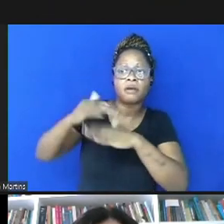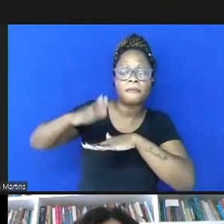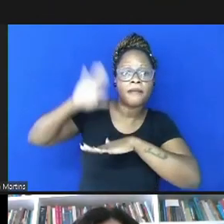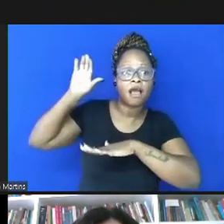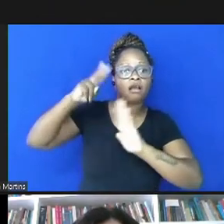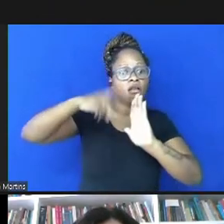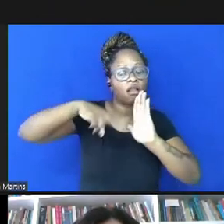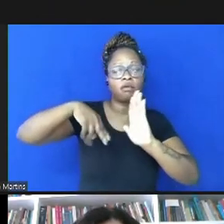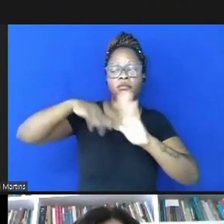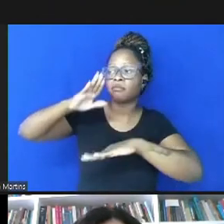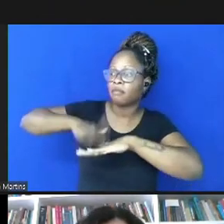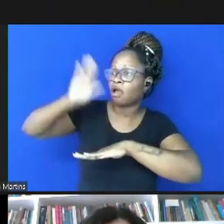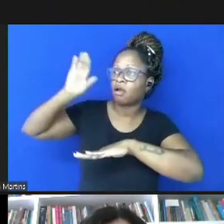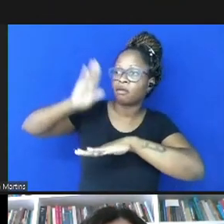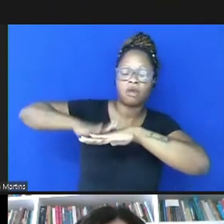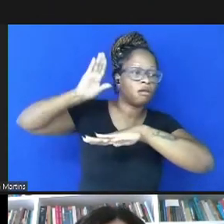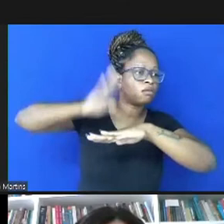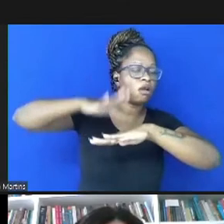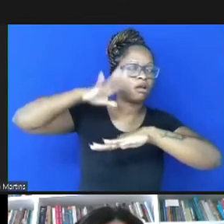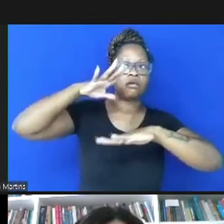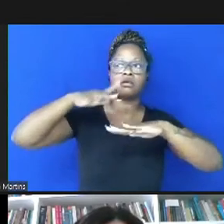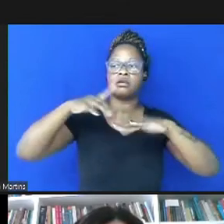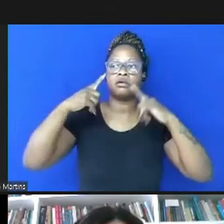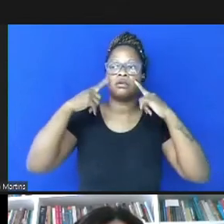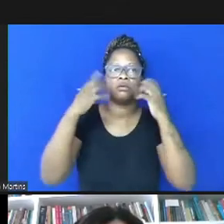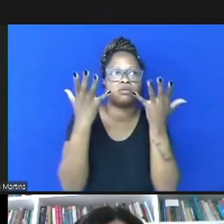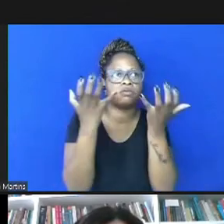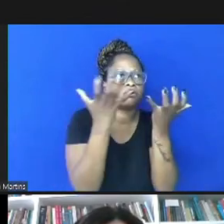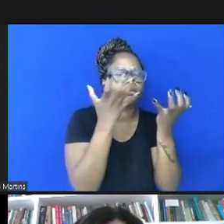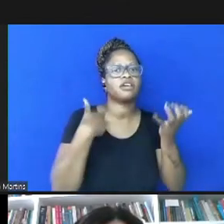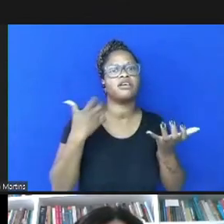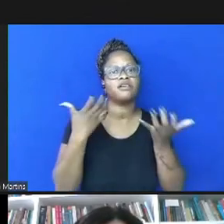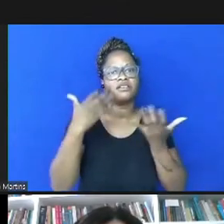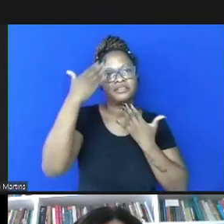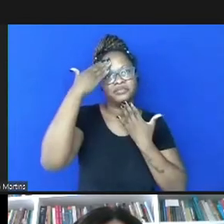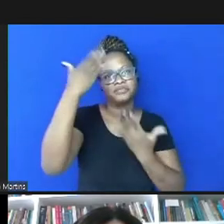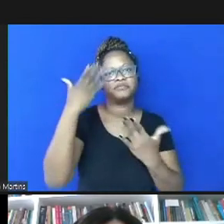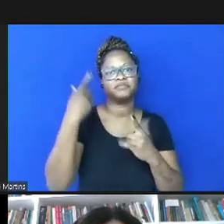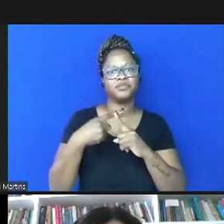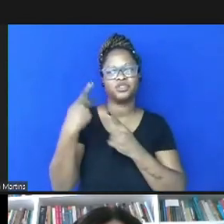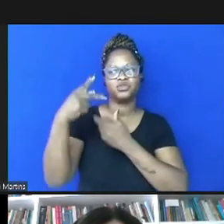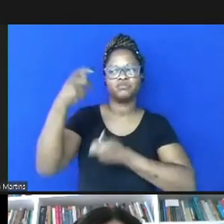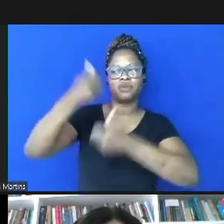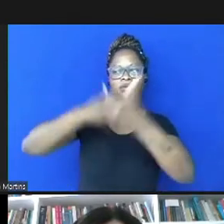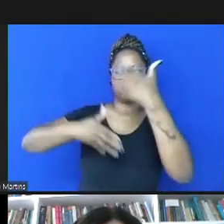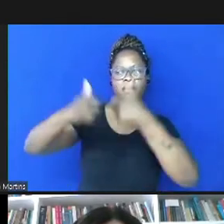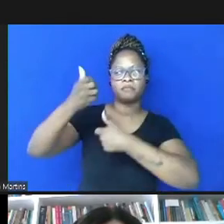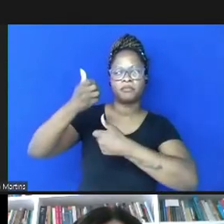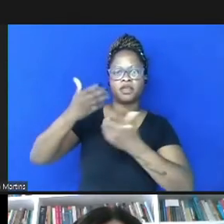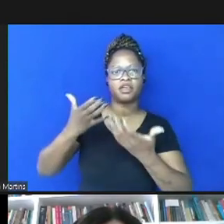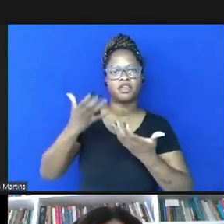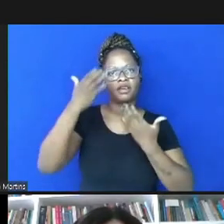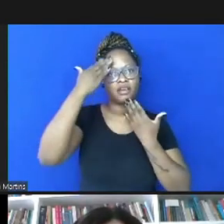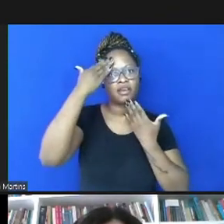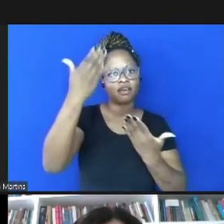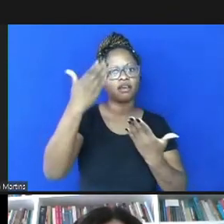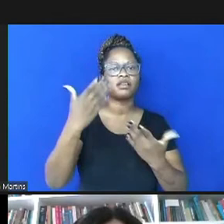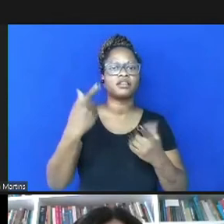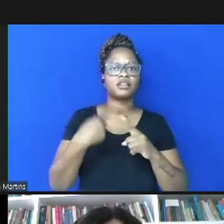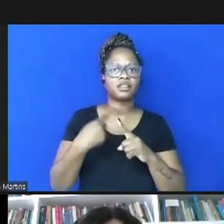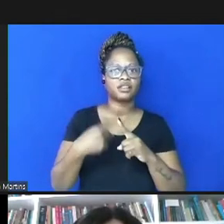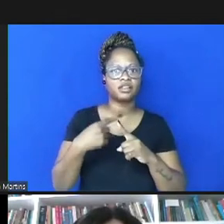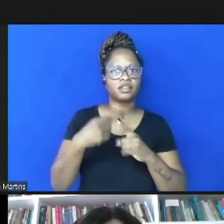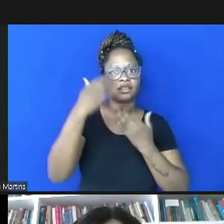mais, e eu fico muito grata pela sua apresentação. Muito de agradecer ao Marcelo Pelágio,